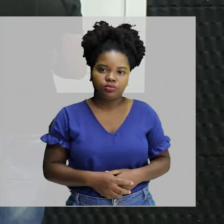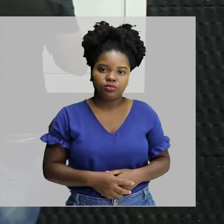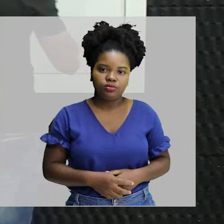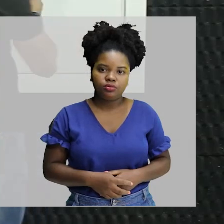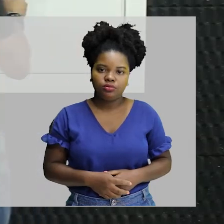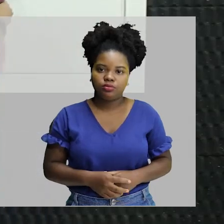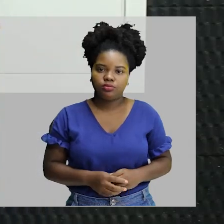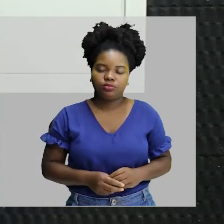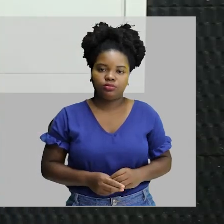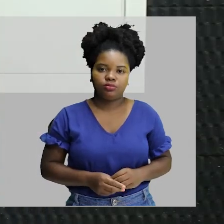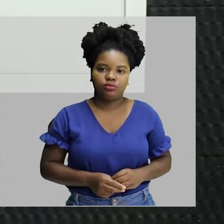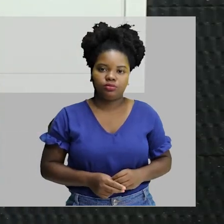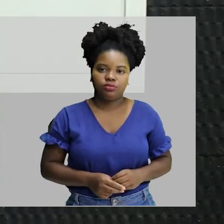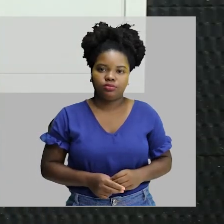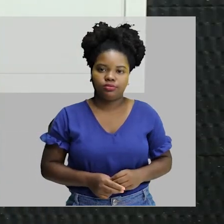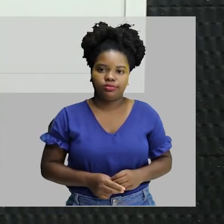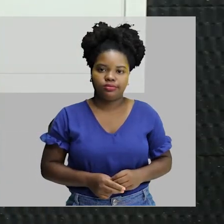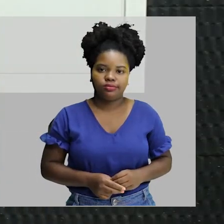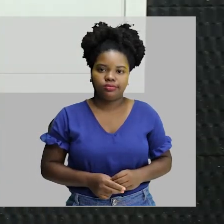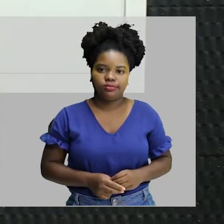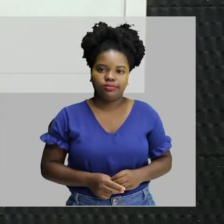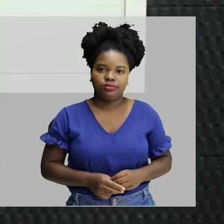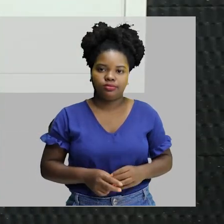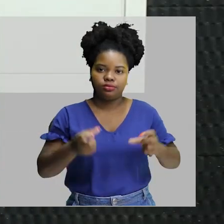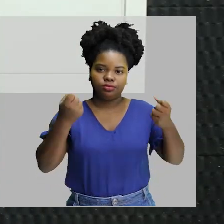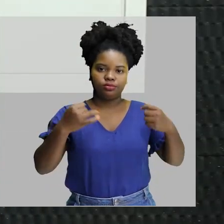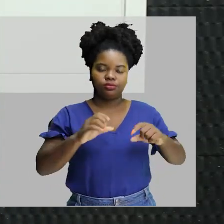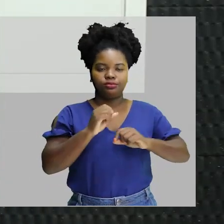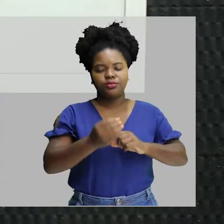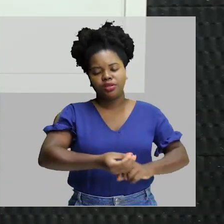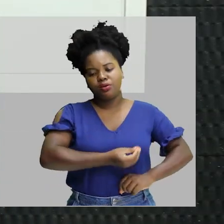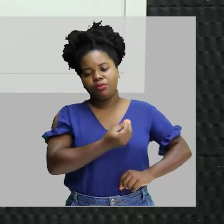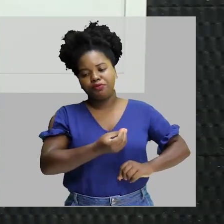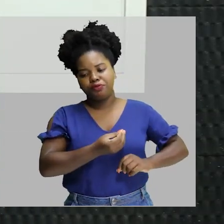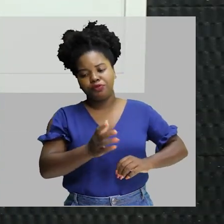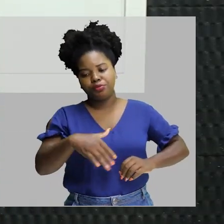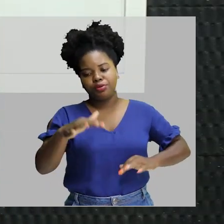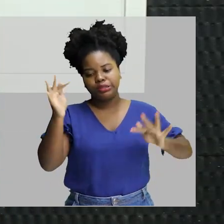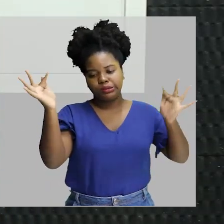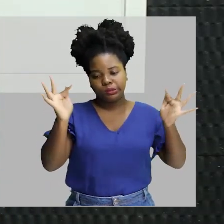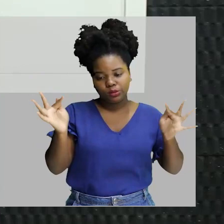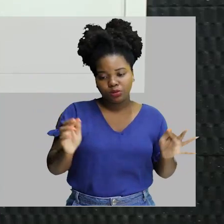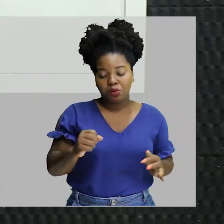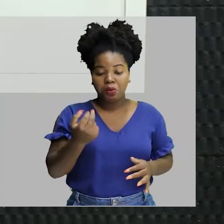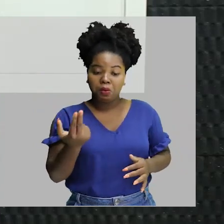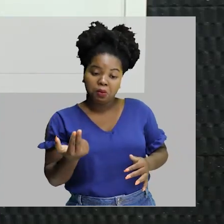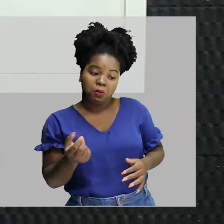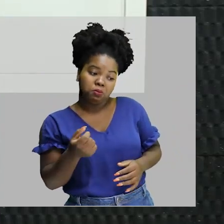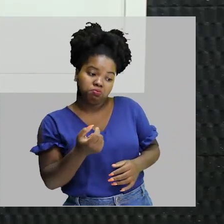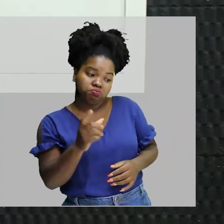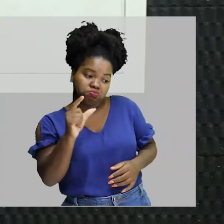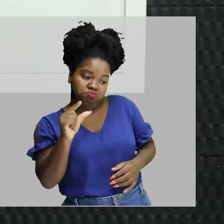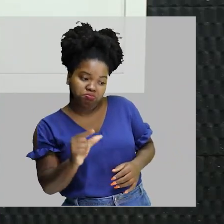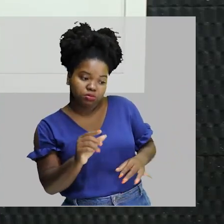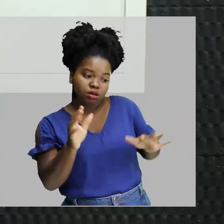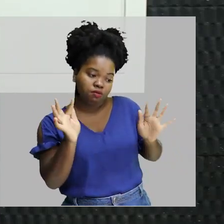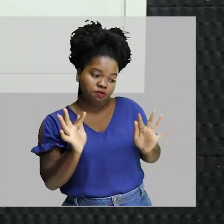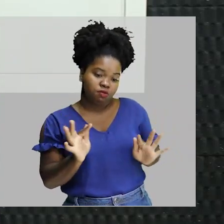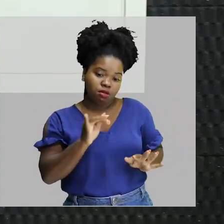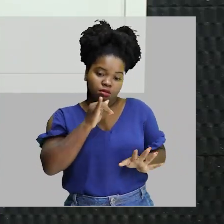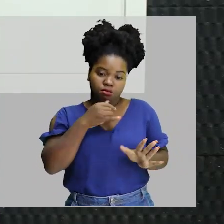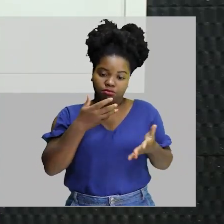Este comportamento em que ele vai nos conduzir a uma vida mais feliz ou uma vida menos feliz, tá?